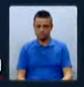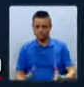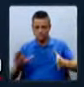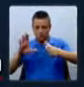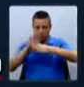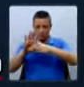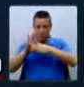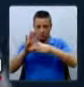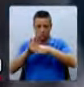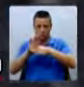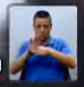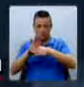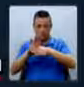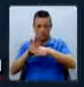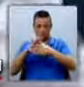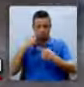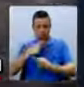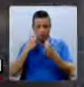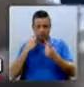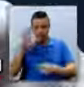Encontrarmos uma estética